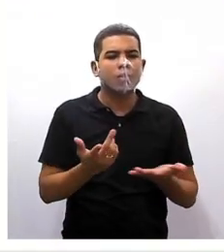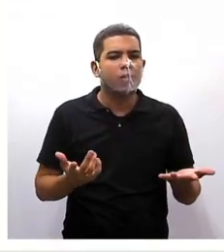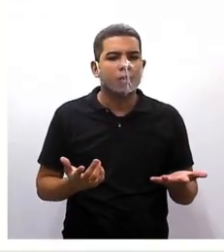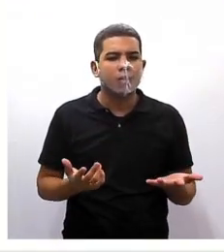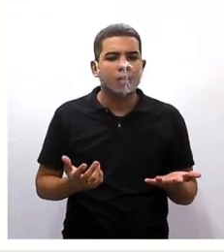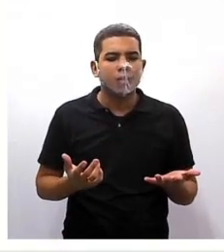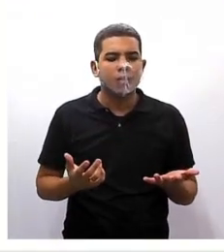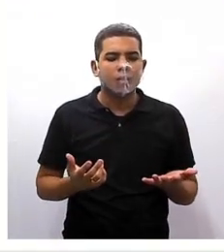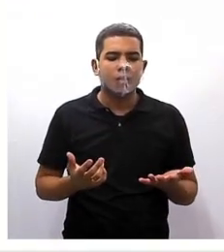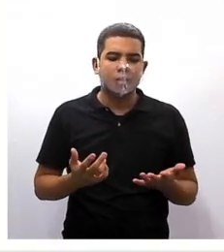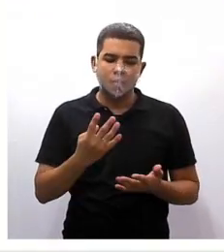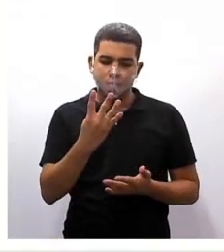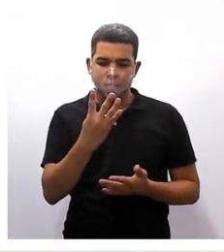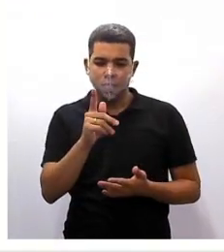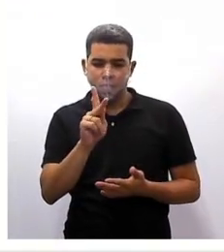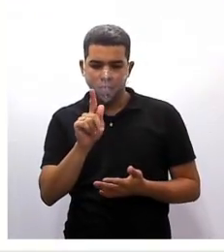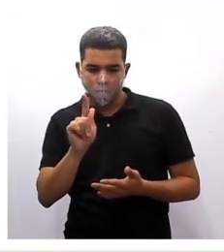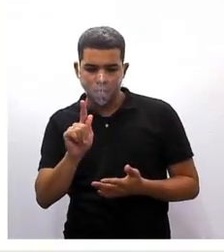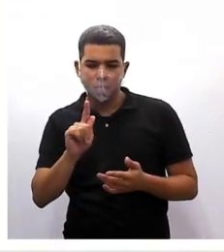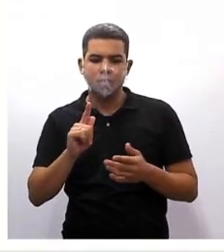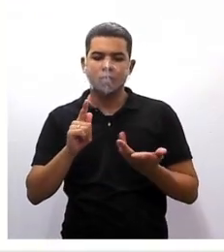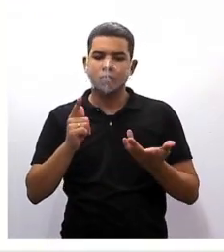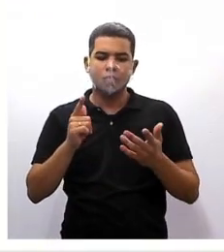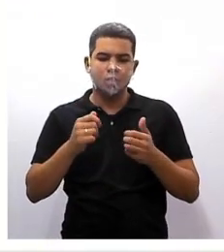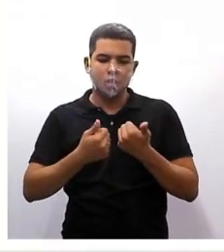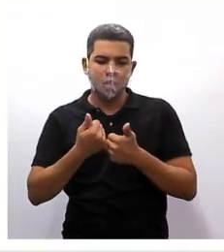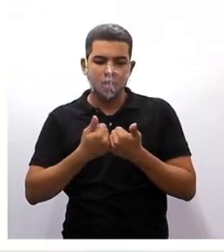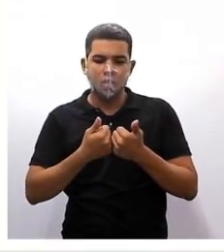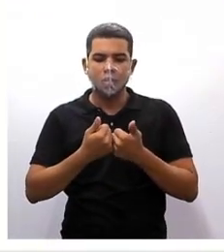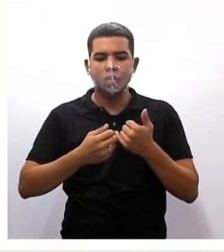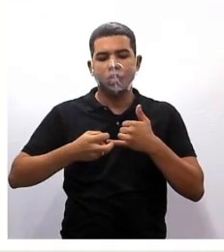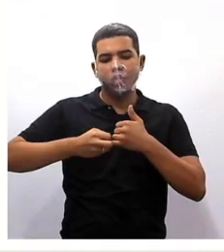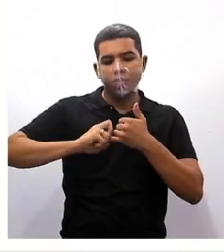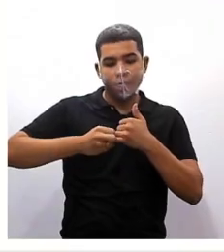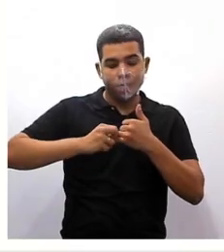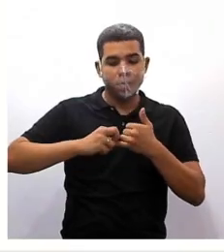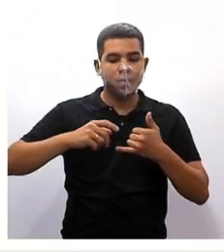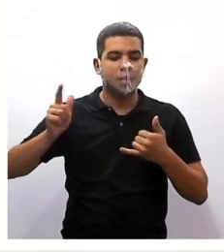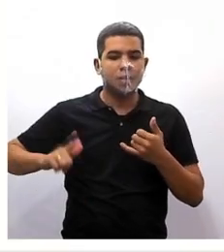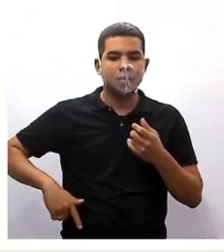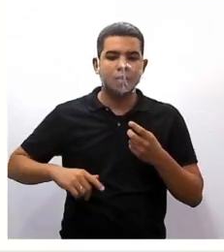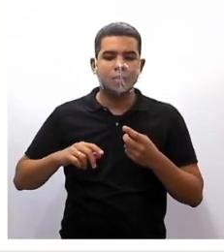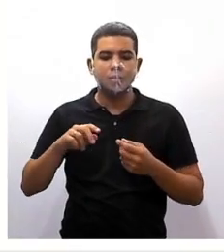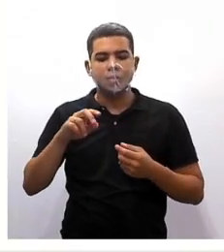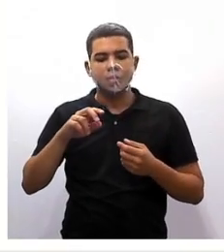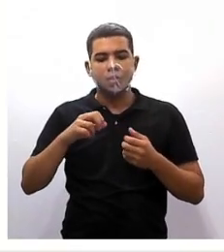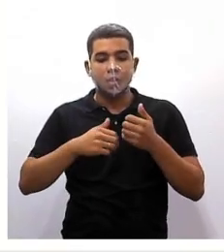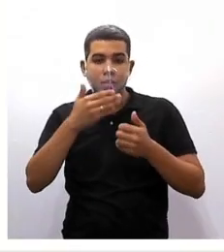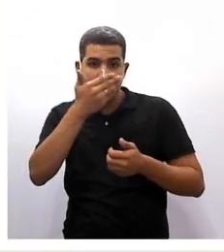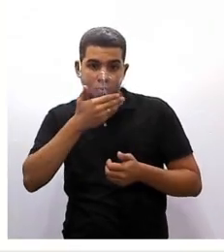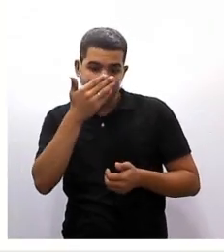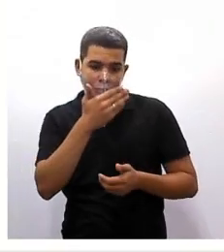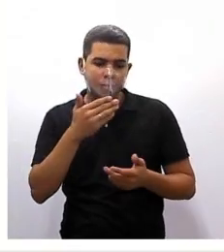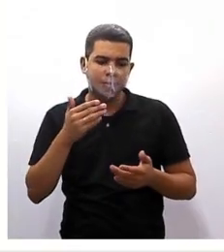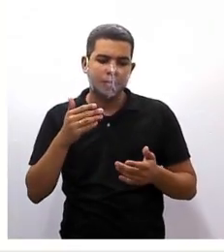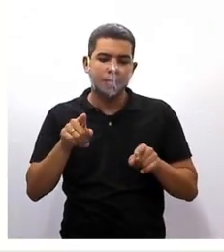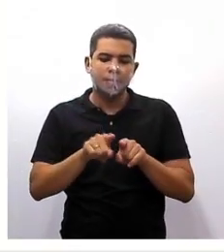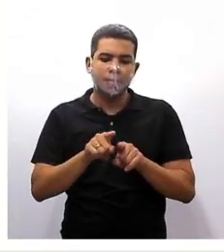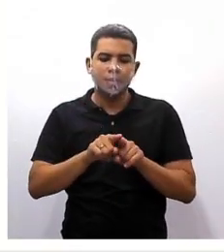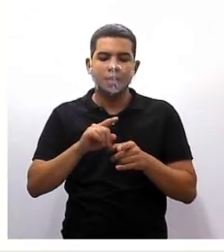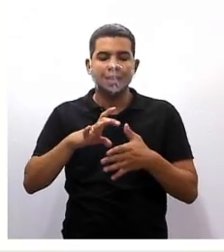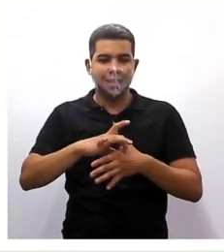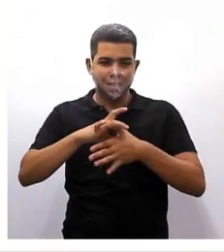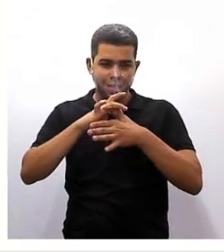quê? 4 kg de arroz, 3 kg de feijão, 5 kg de açúcar e 1,5 kg de